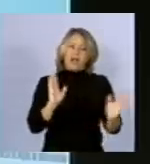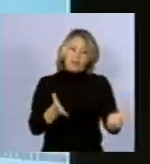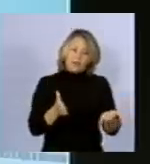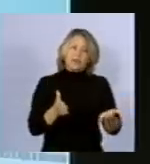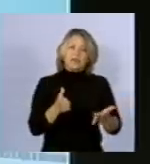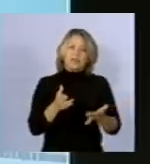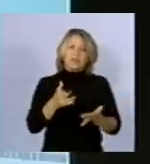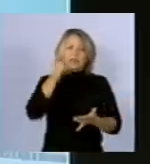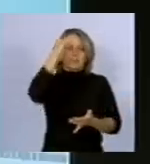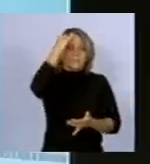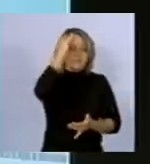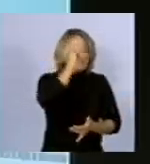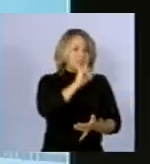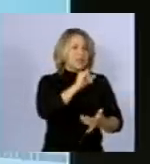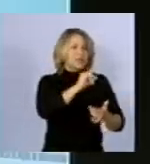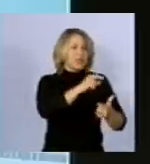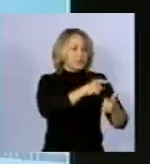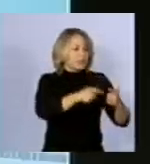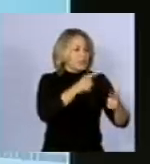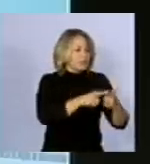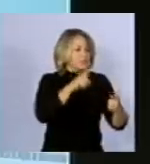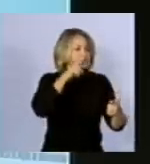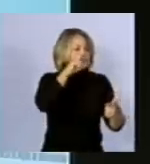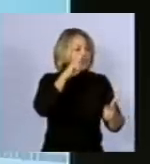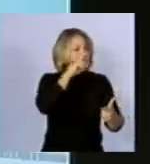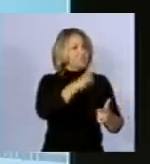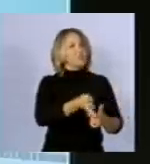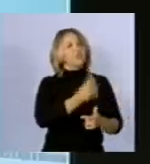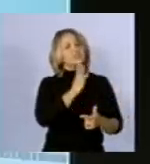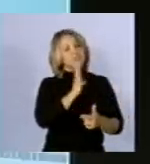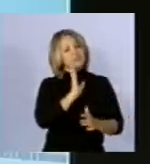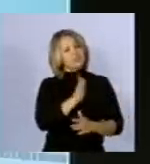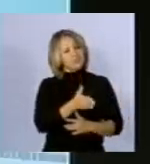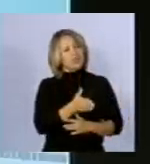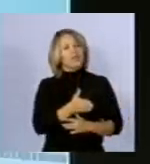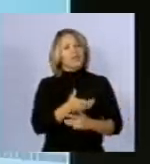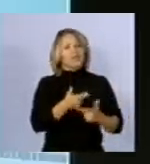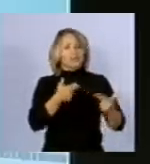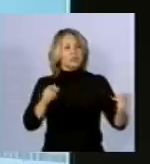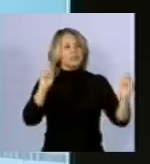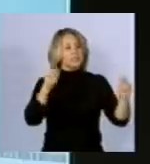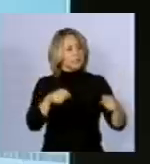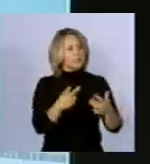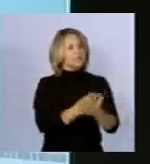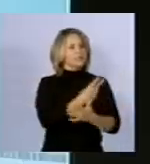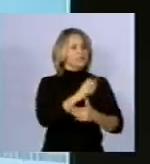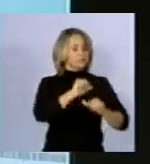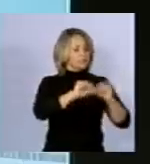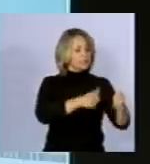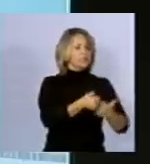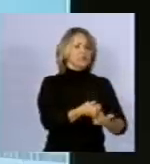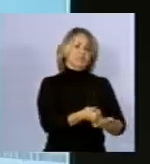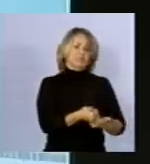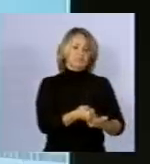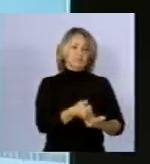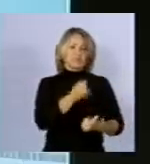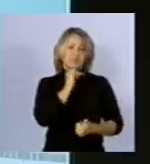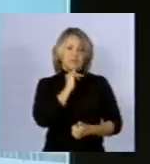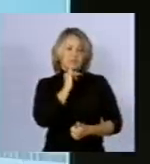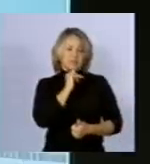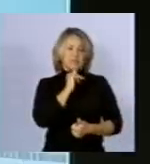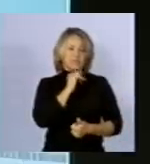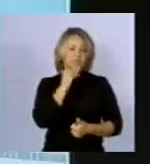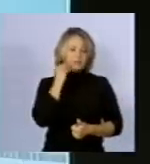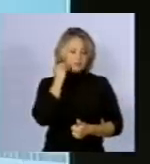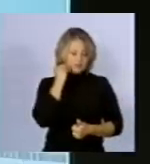prevenção eu tô falando de riscos conhecidos e de medidas que são conhecidas e possíveis usando como exemplo o caso